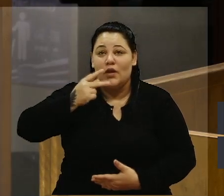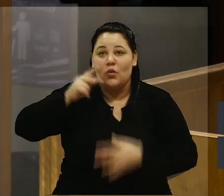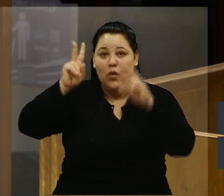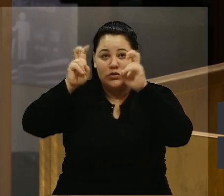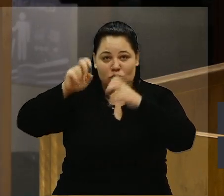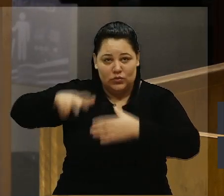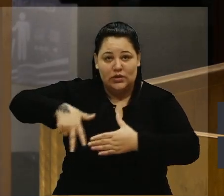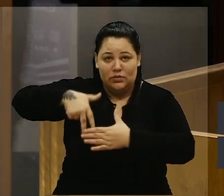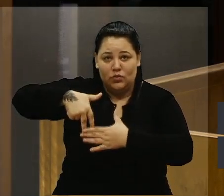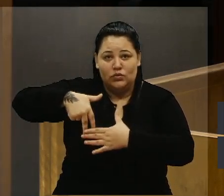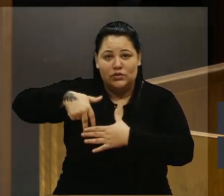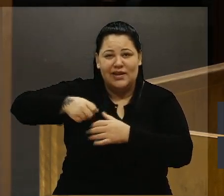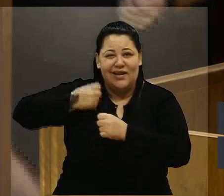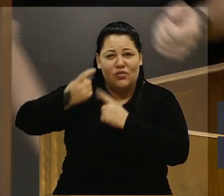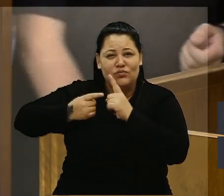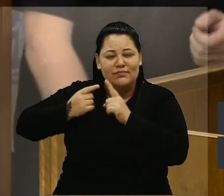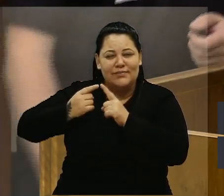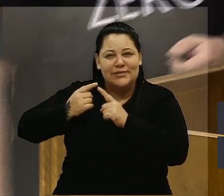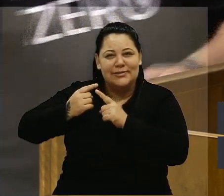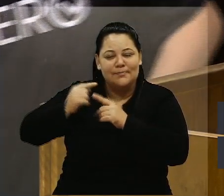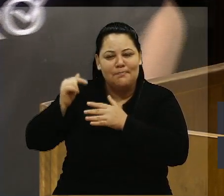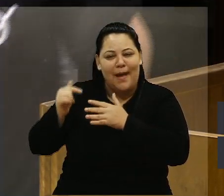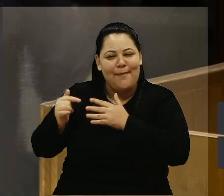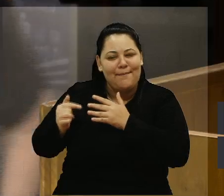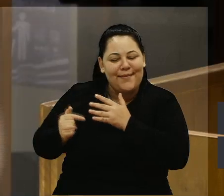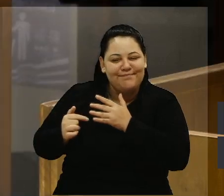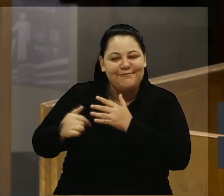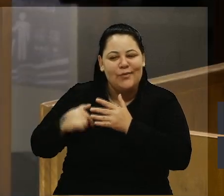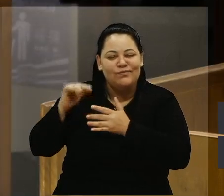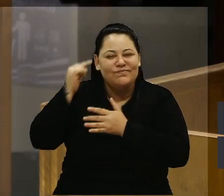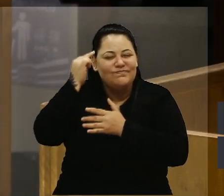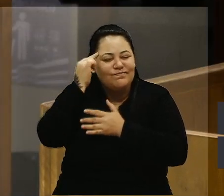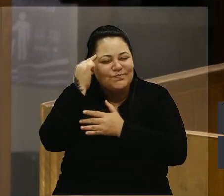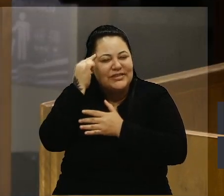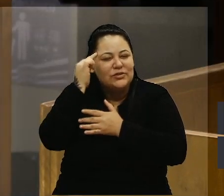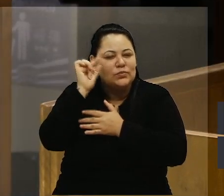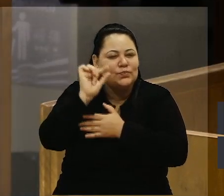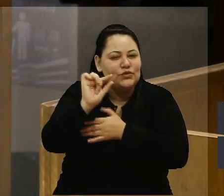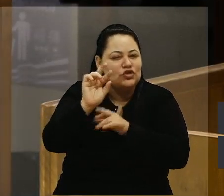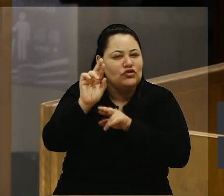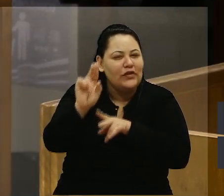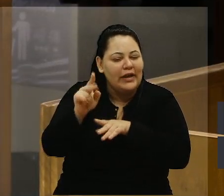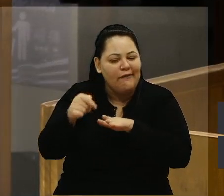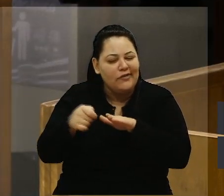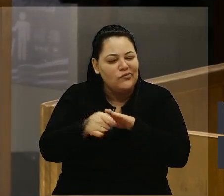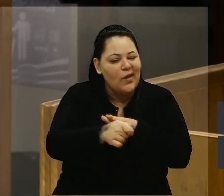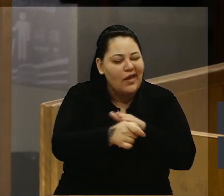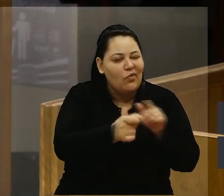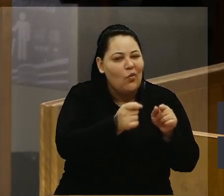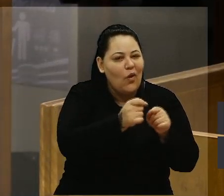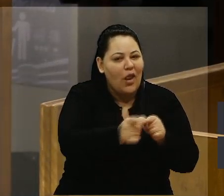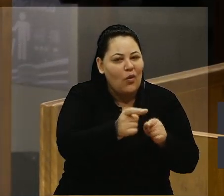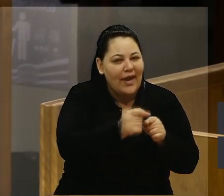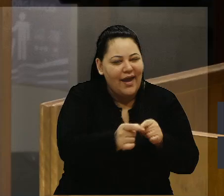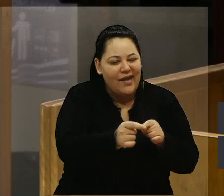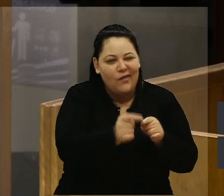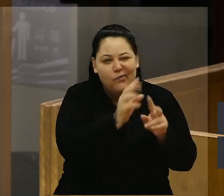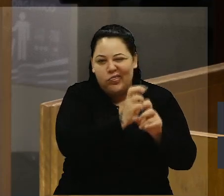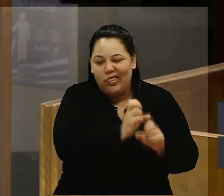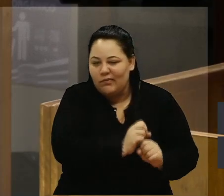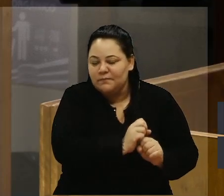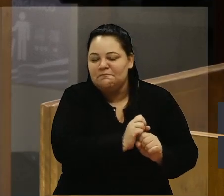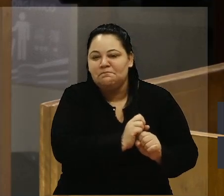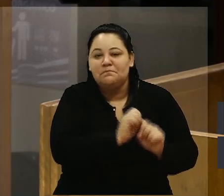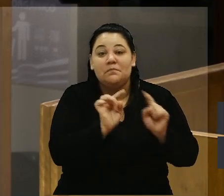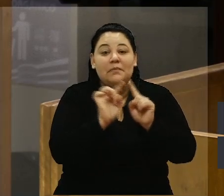alguns pontos eu penso um pouco diferente sobre essa questão aí de investimentos, de aluguel e tal, mas com certeza